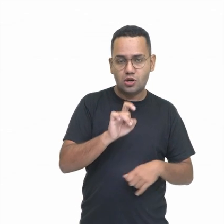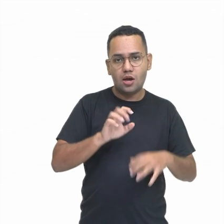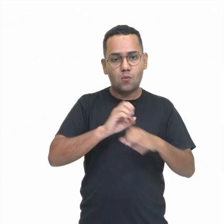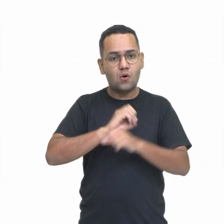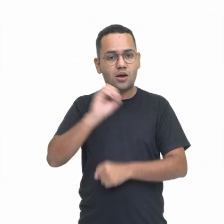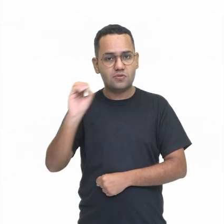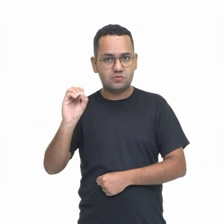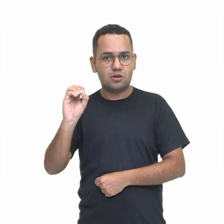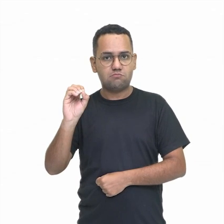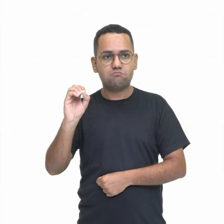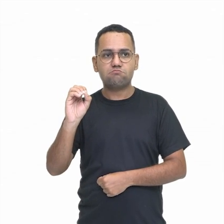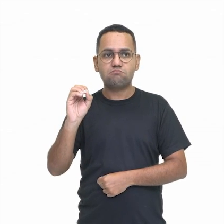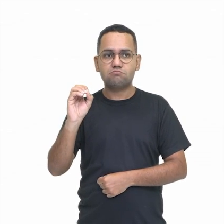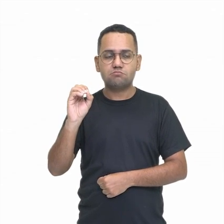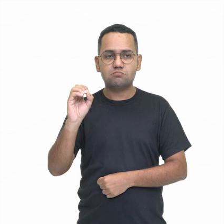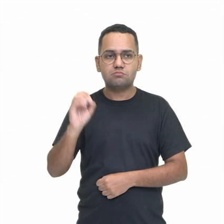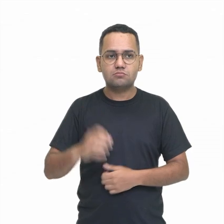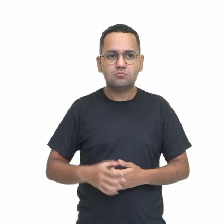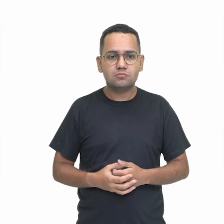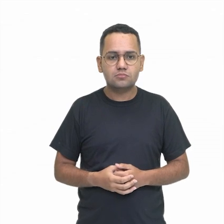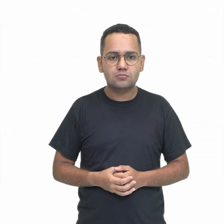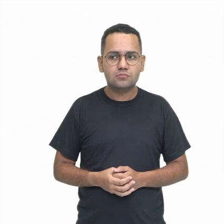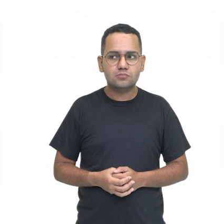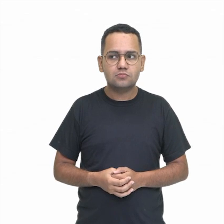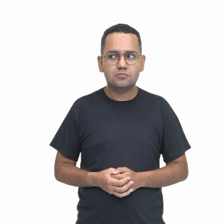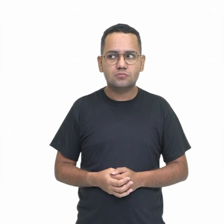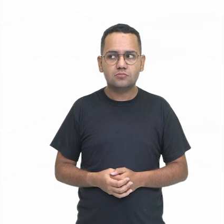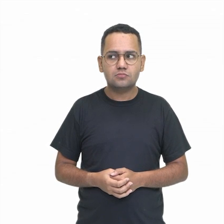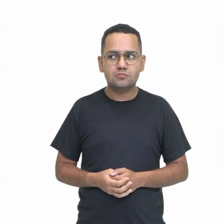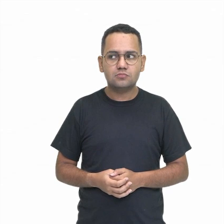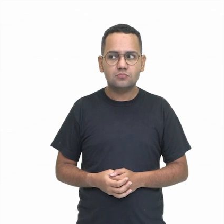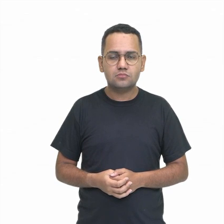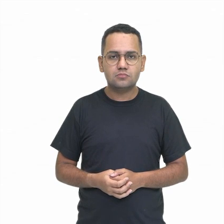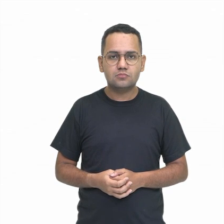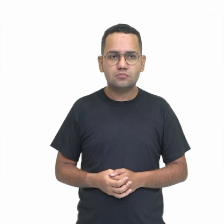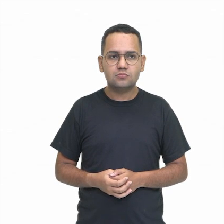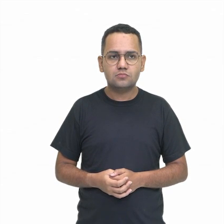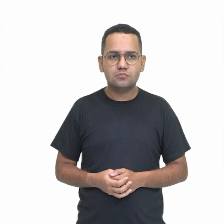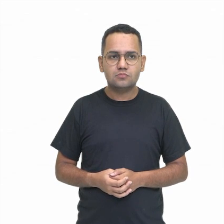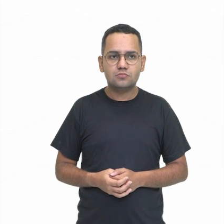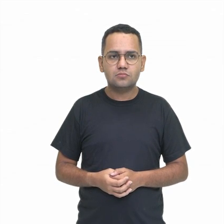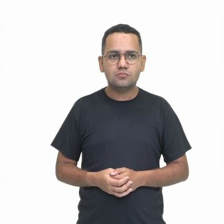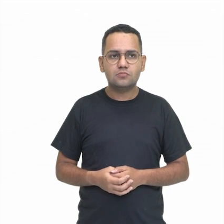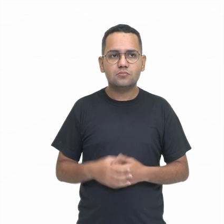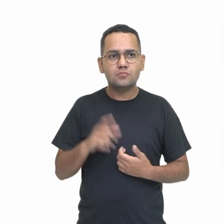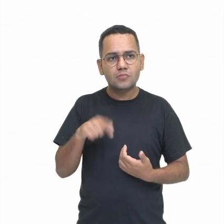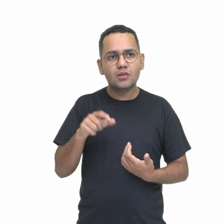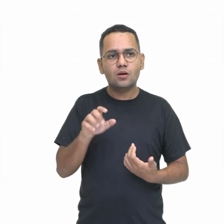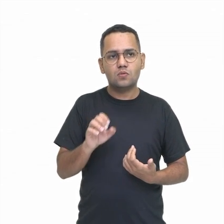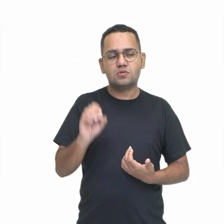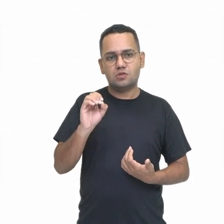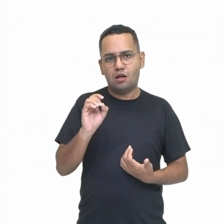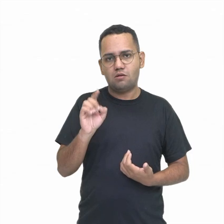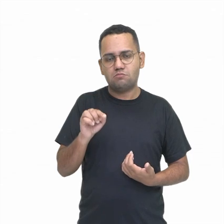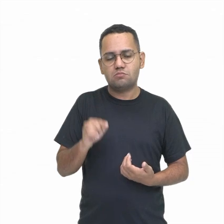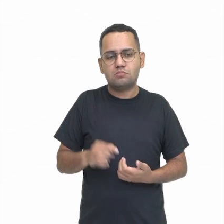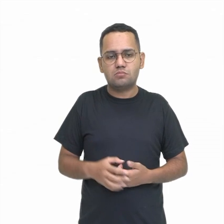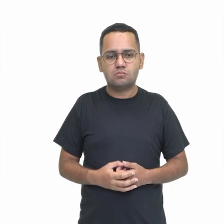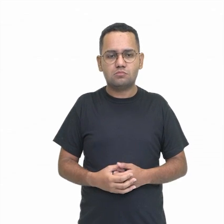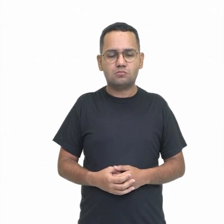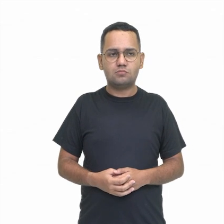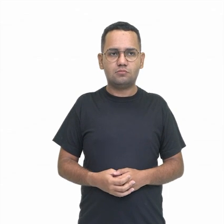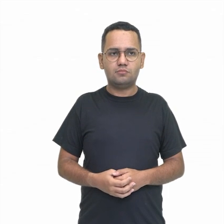a 0 a gente vai ter uma determinação que é justamente né o zero no denominador então